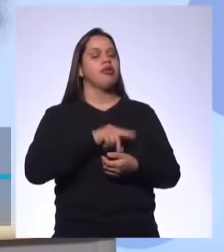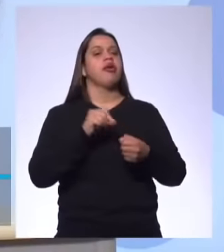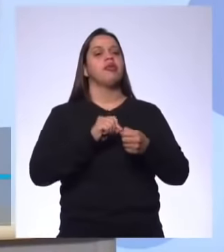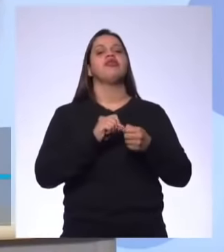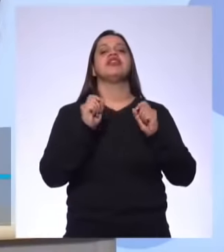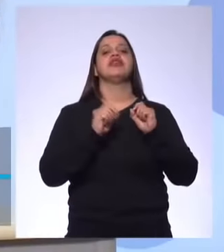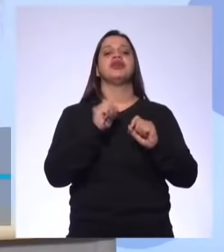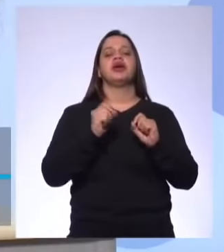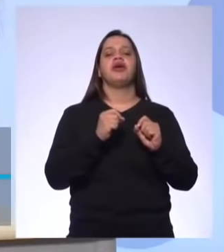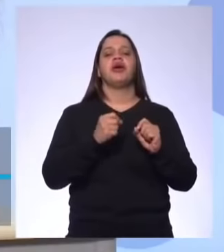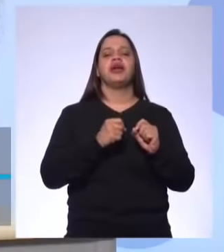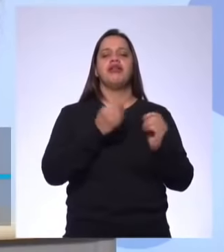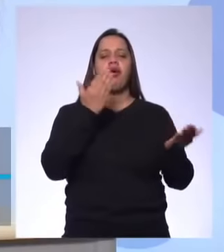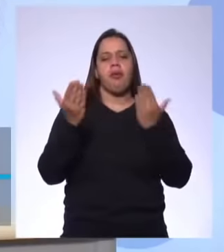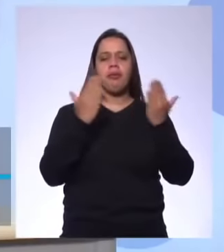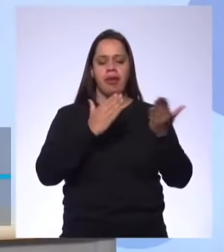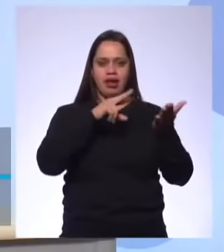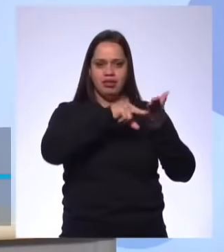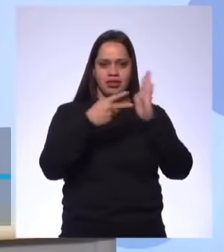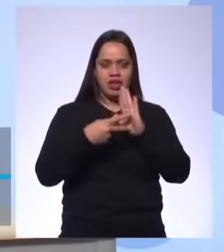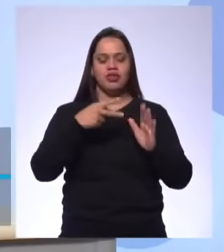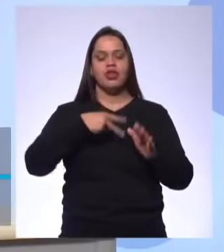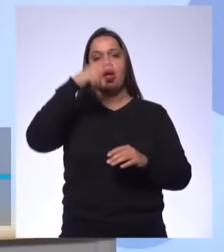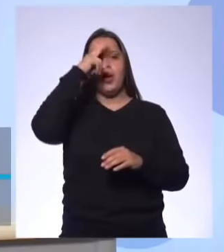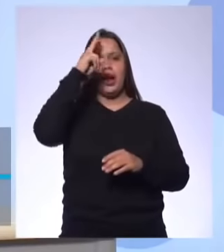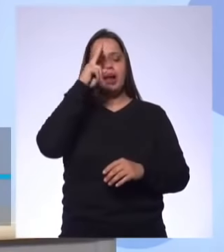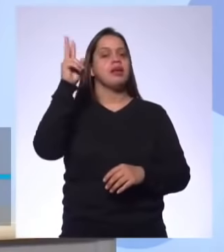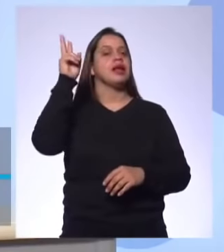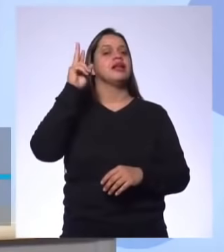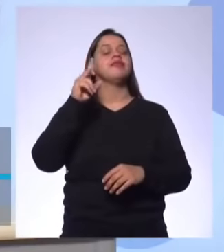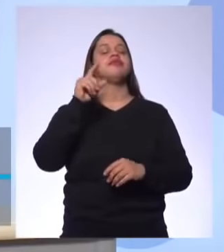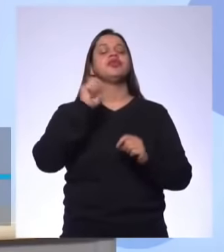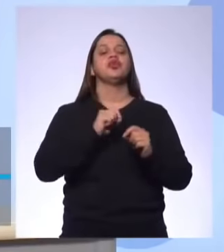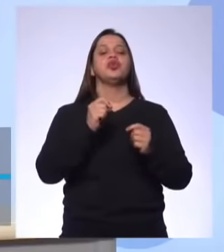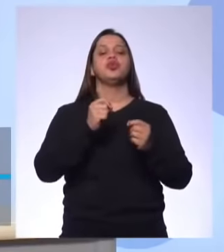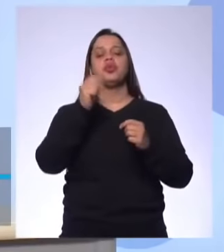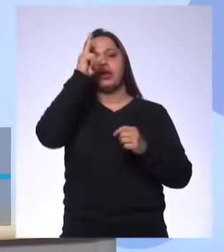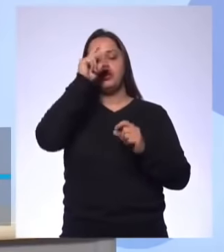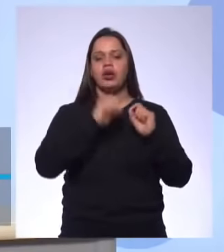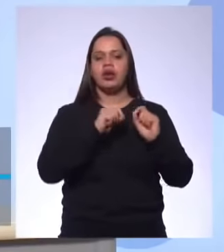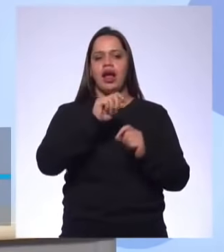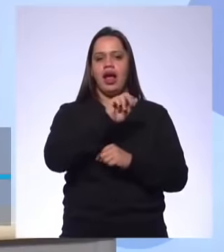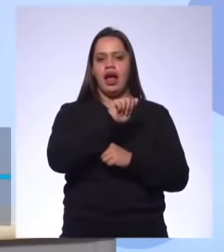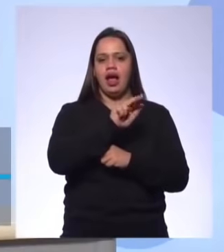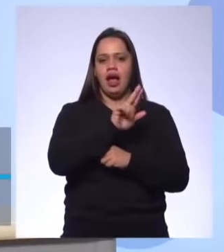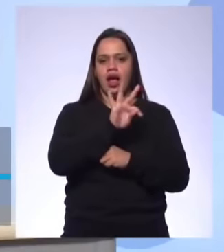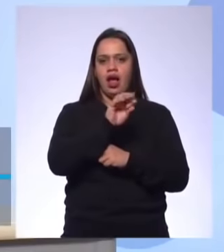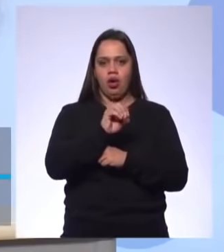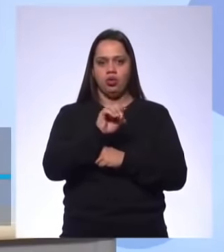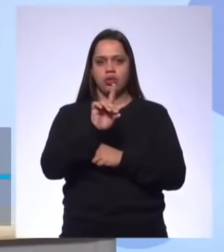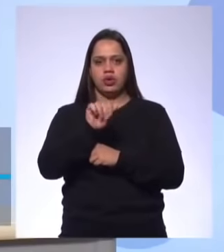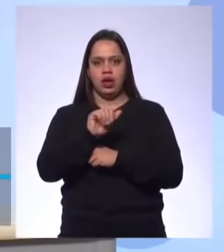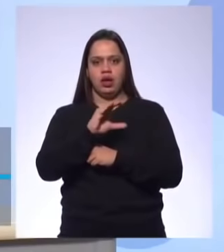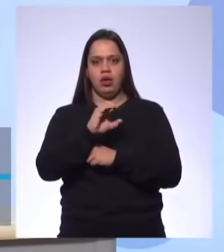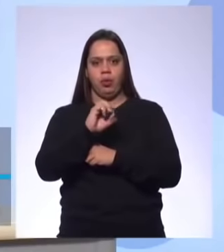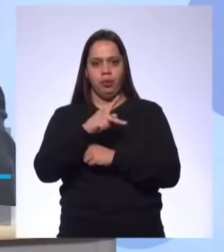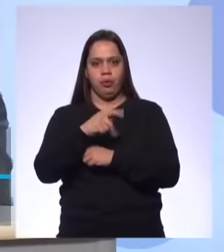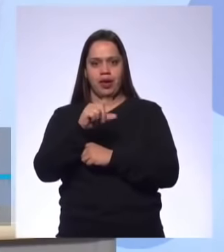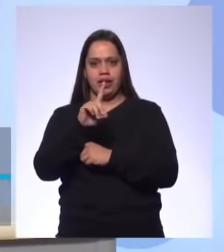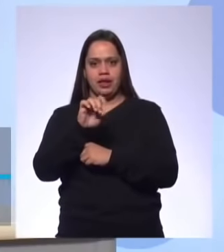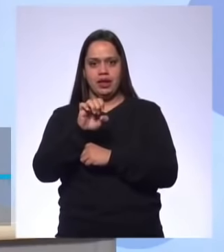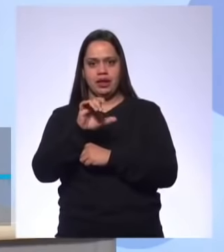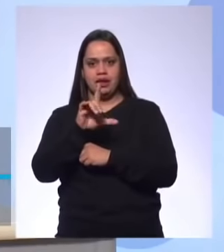do Alto da Compadecida. Eu não sei se eles que estão no sexto, Acho mas que as não. mães dele, pergunta para sua mãe, eles também, né, foram